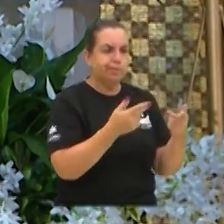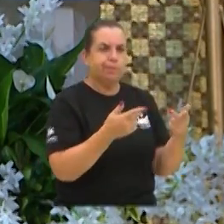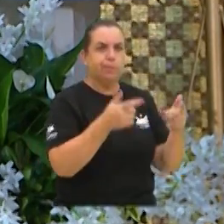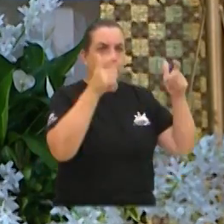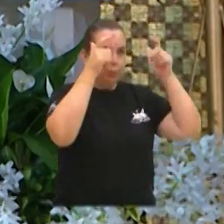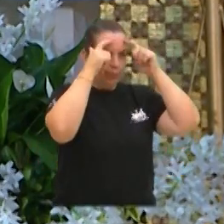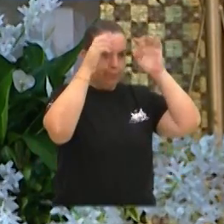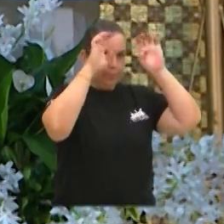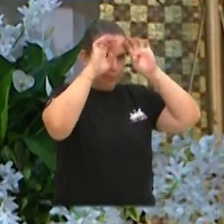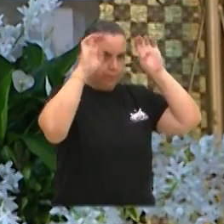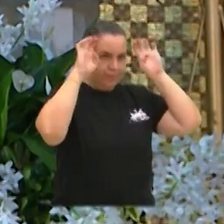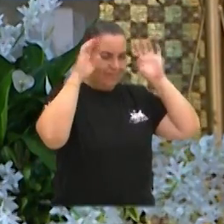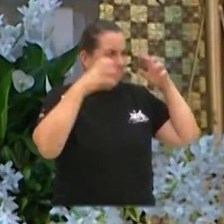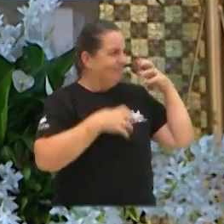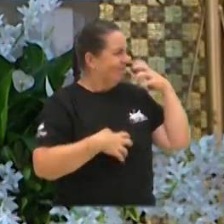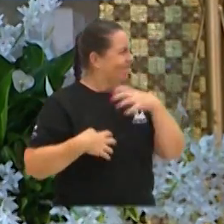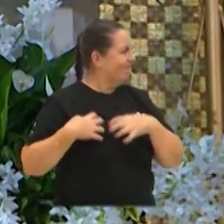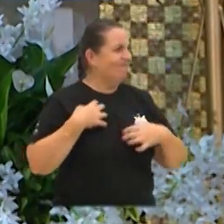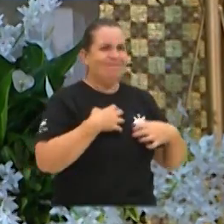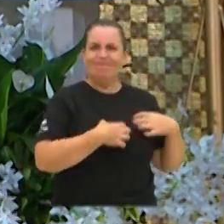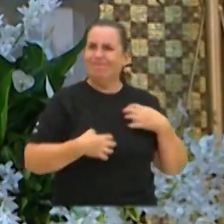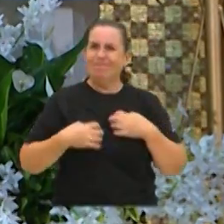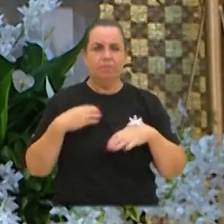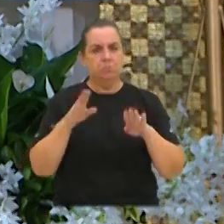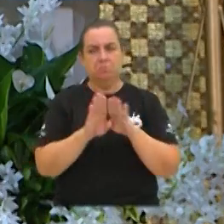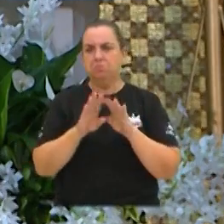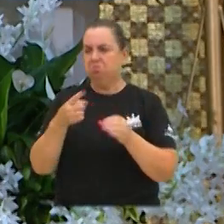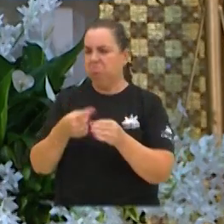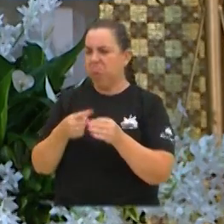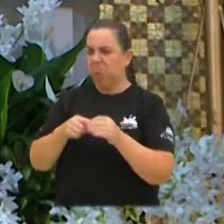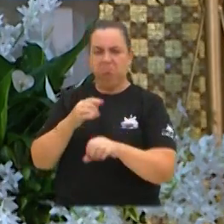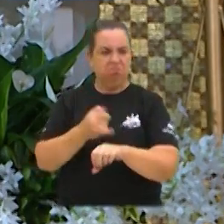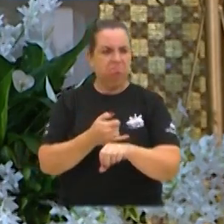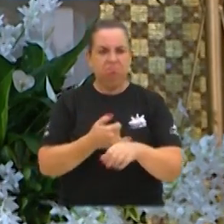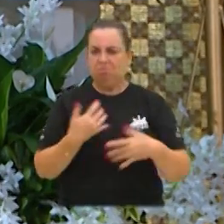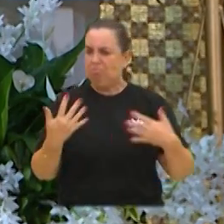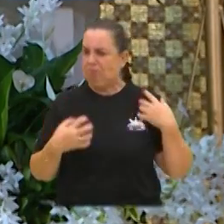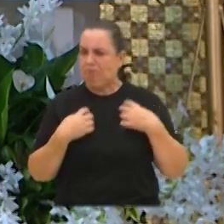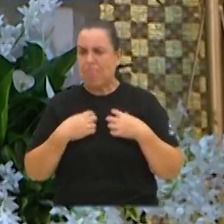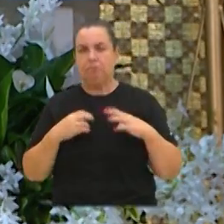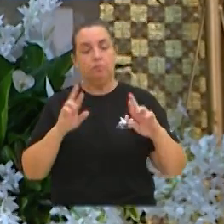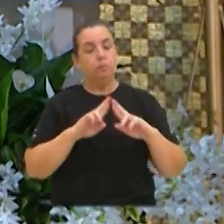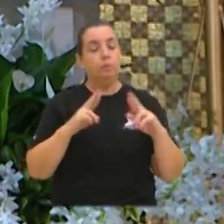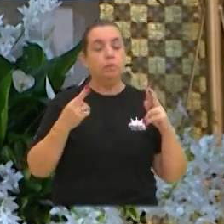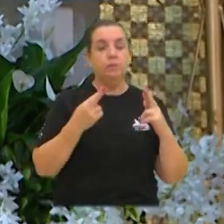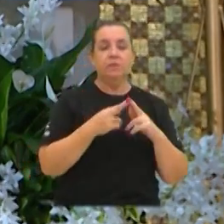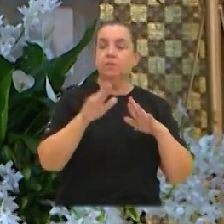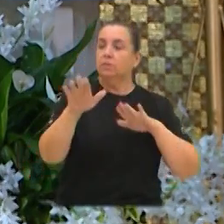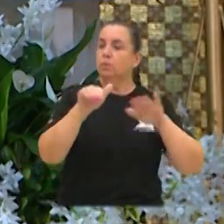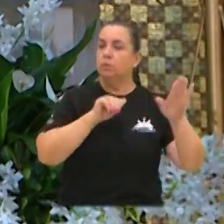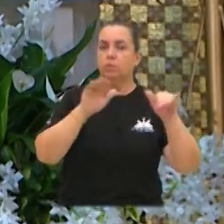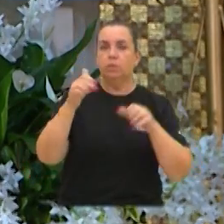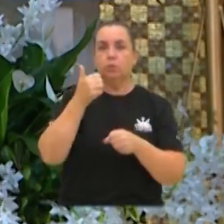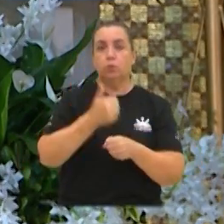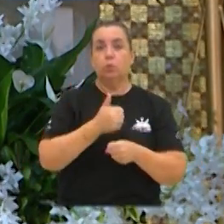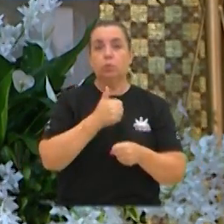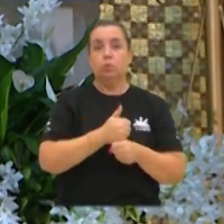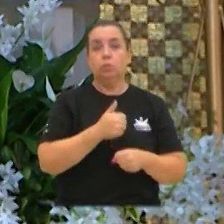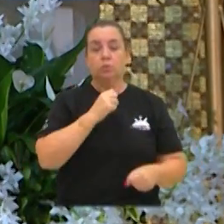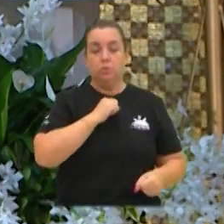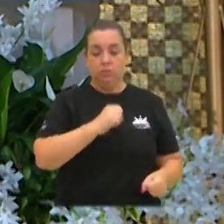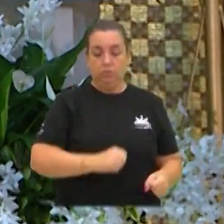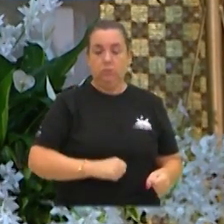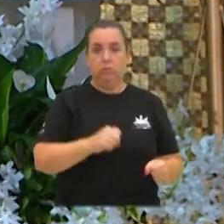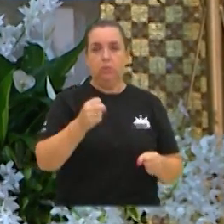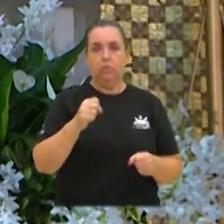rei Herodes ficou perturbado, assim como toda a cidade de Jerusalém. Reunindo todos os sumos sacerdotes e os mestres